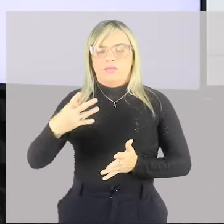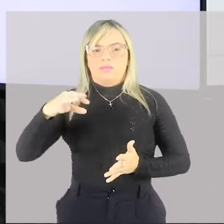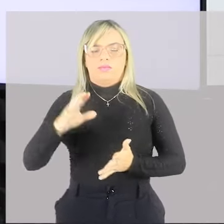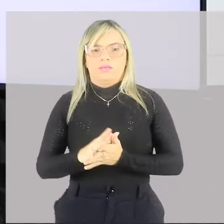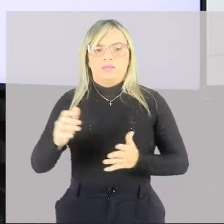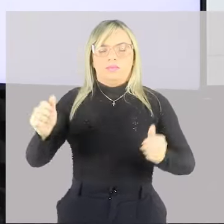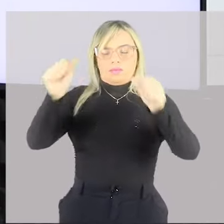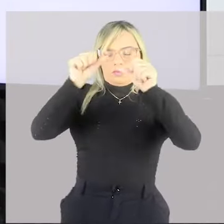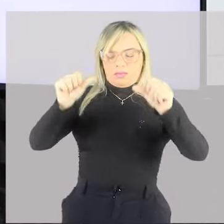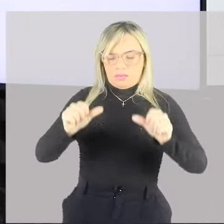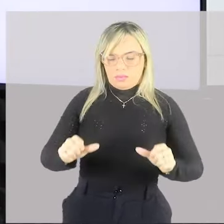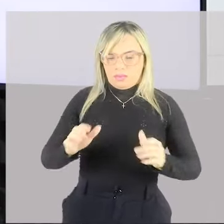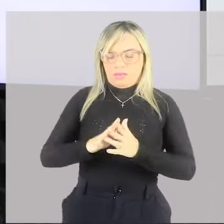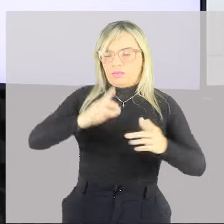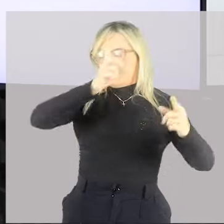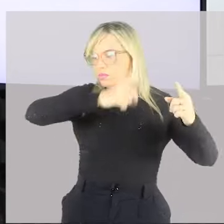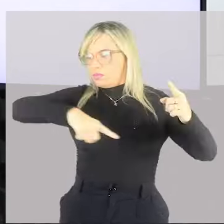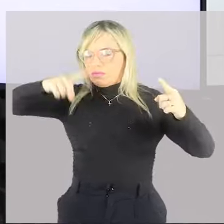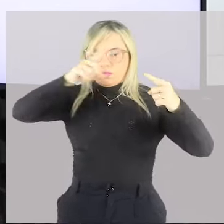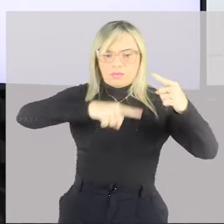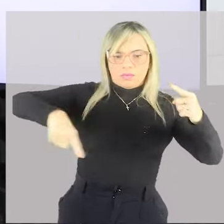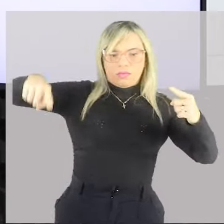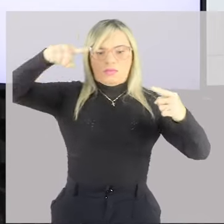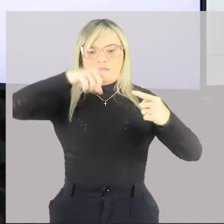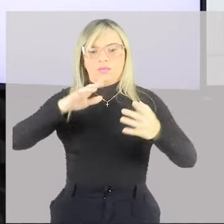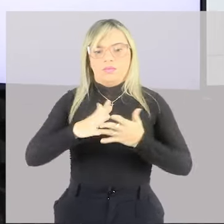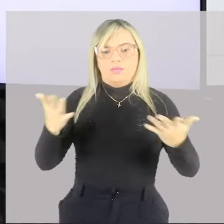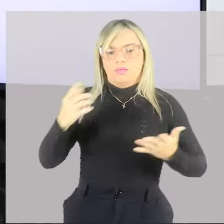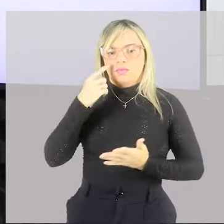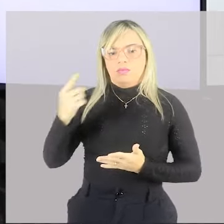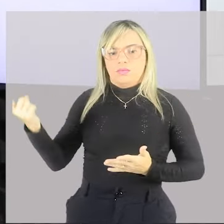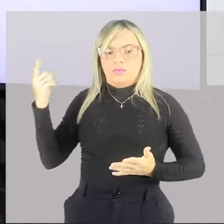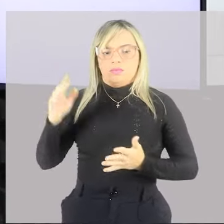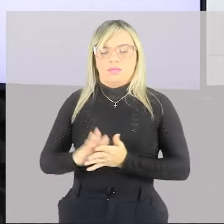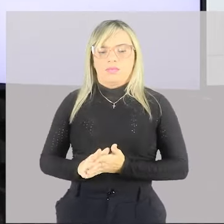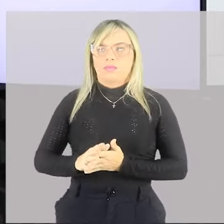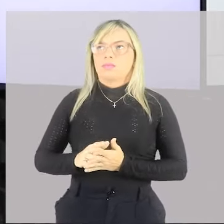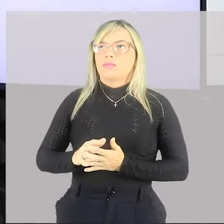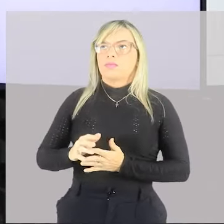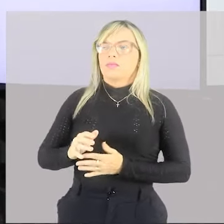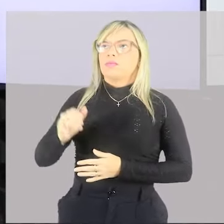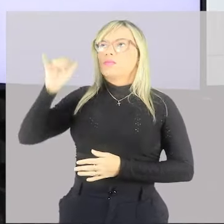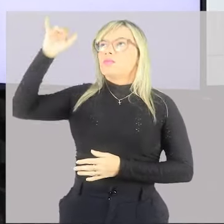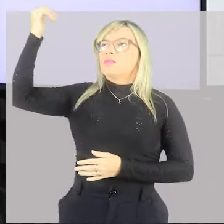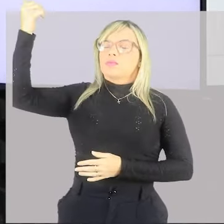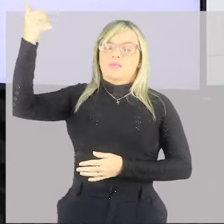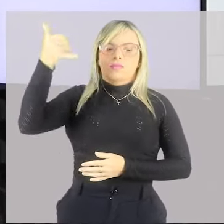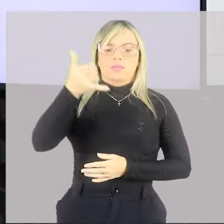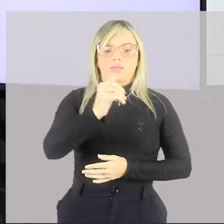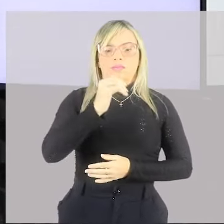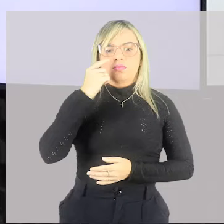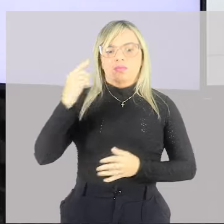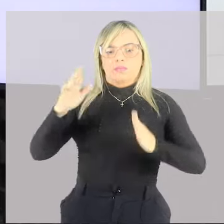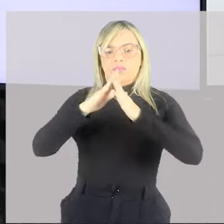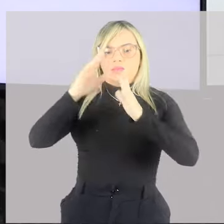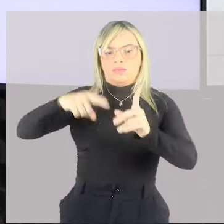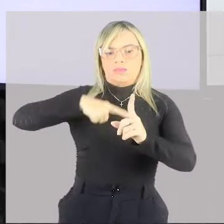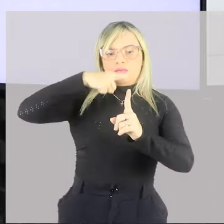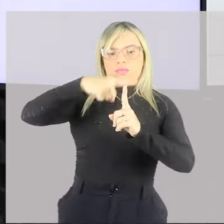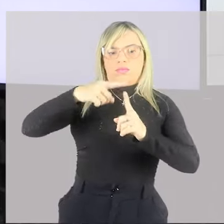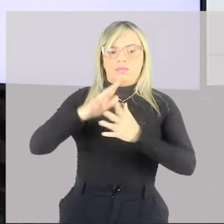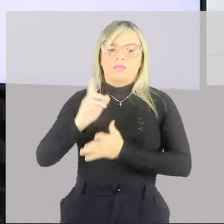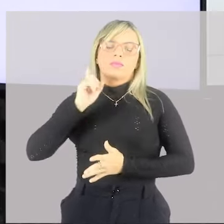curvinhas e excesso de dobras e Voltas e Voltas ah os profetas do Santuário de Santuário é uma Igreja de Bom Jesus